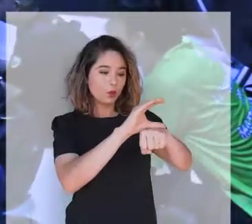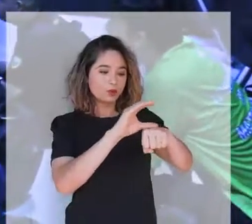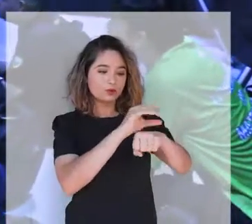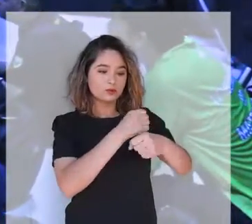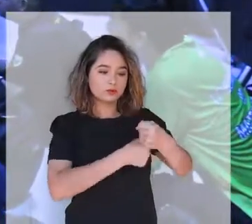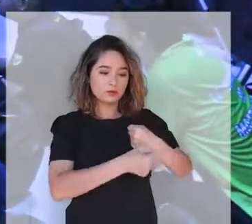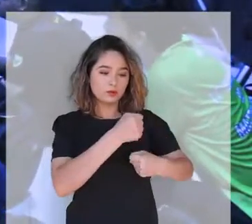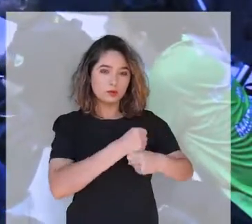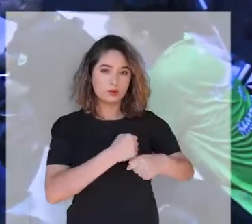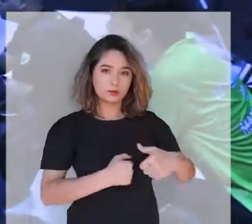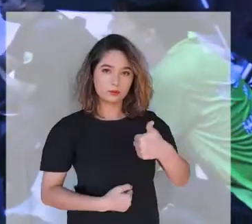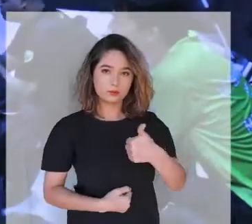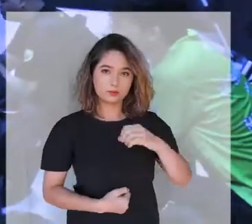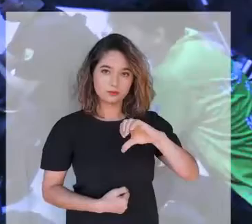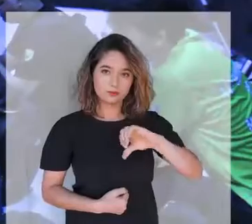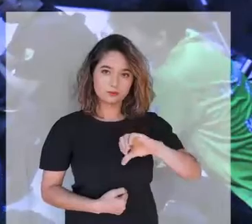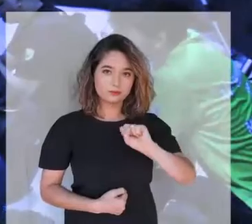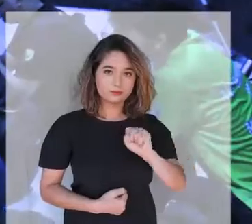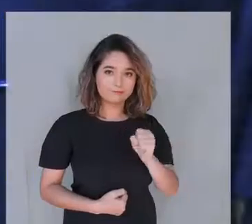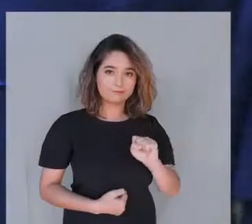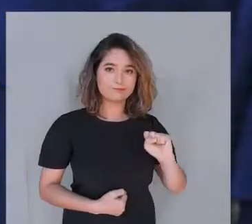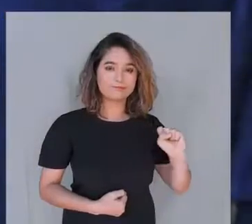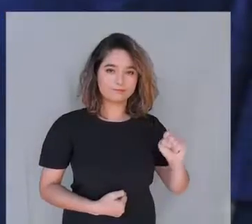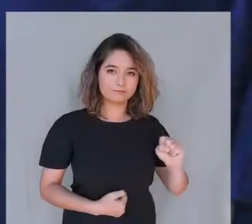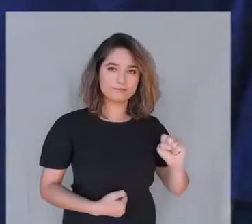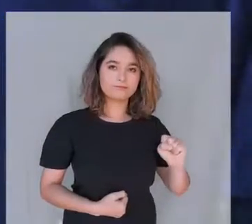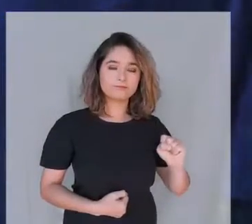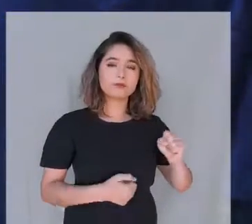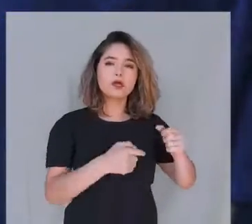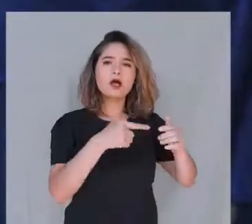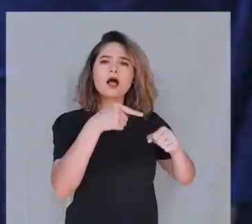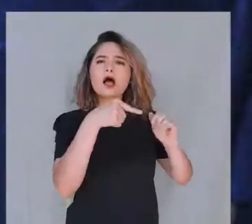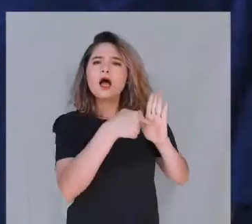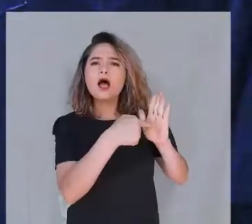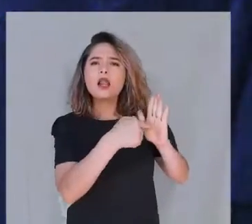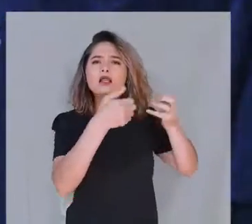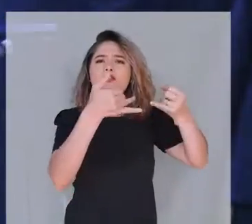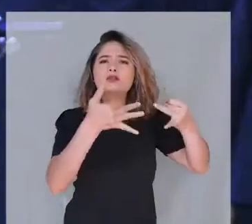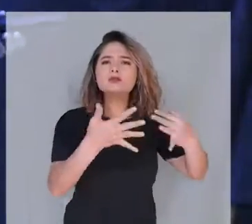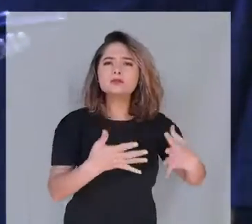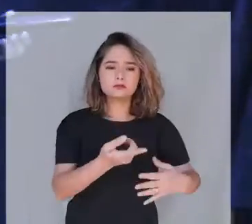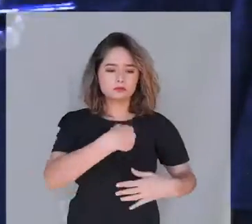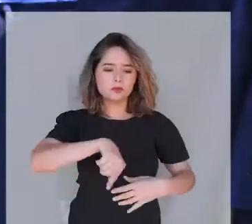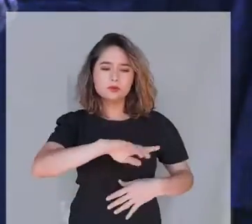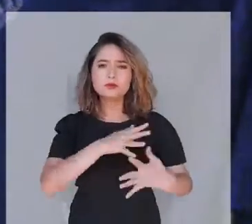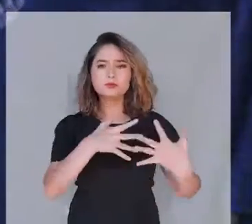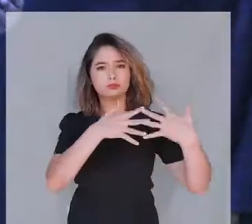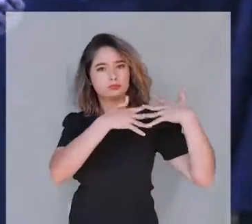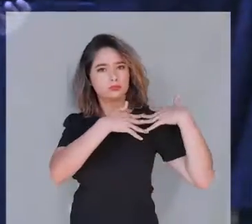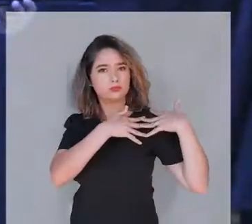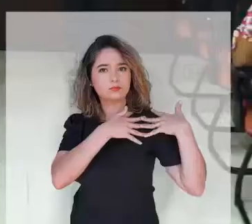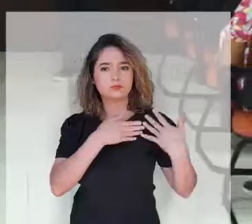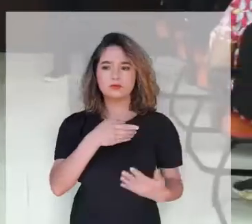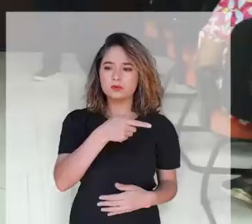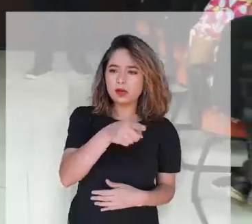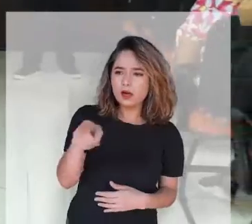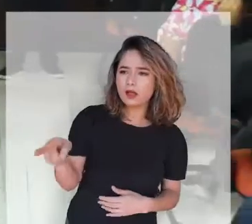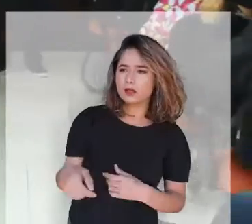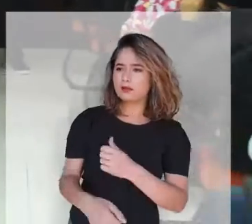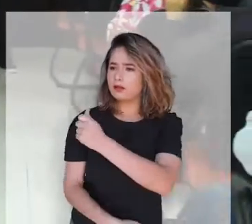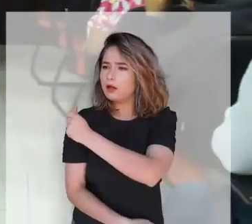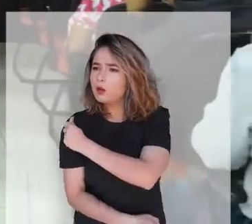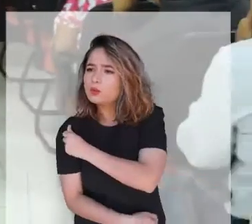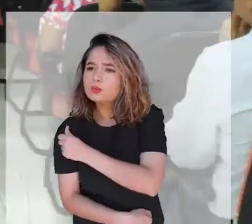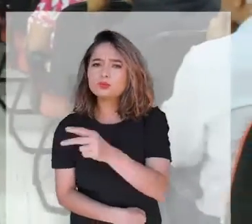como Constituição Cidadã, nos atribui. Um papel na formação de alunos, na formação